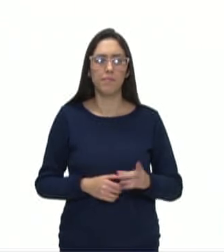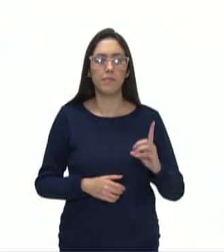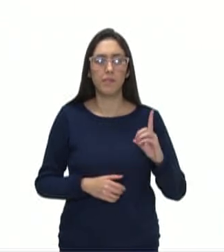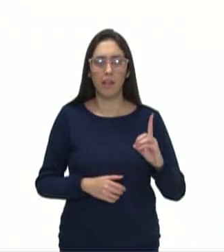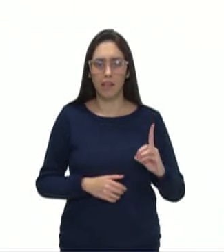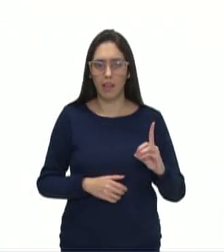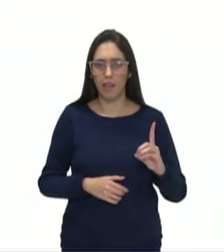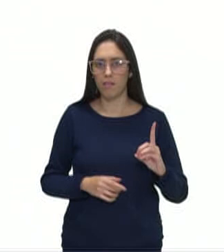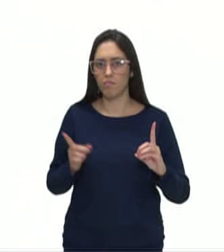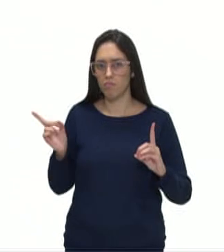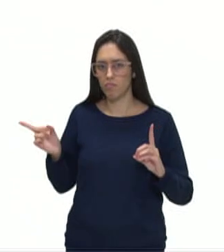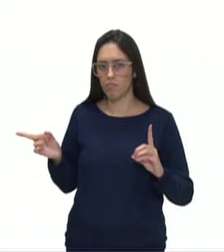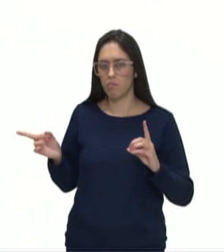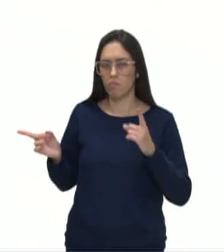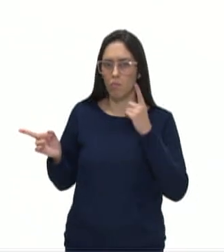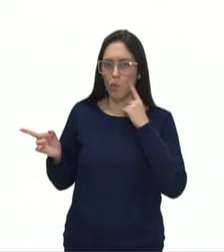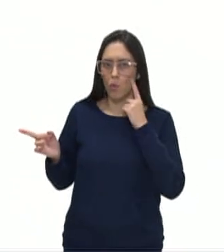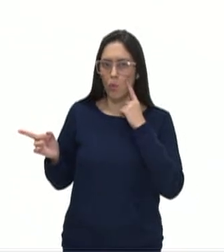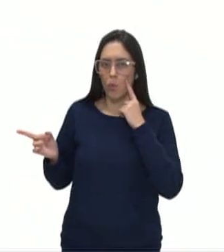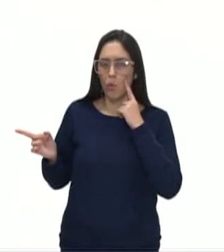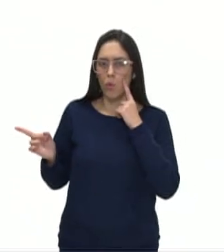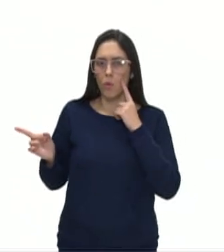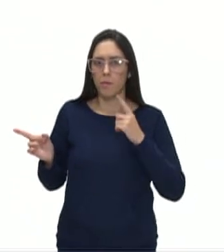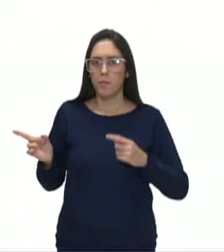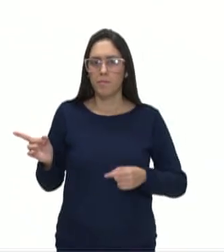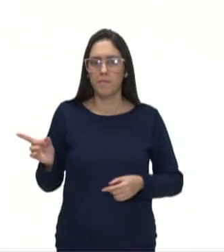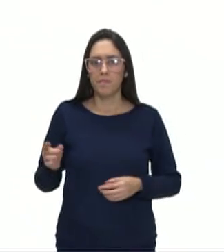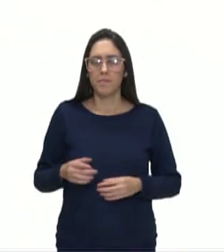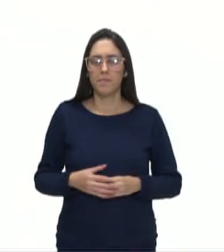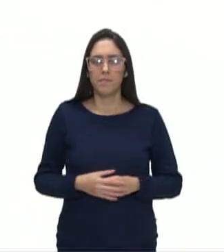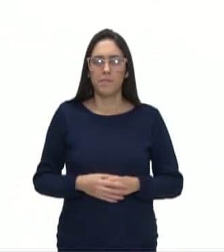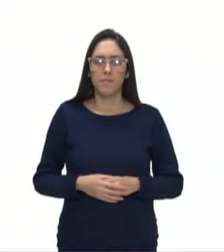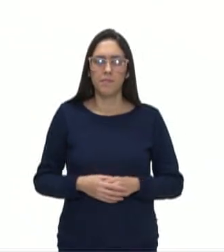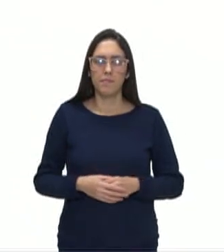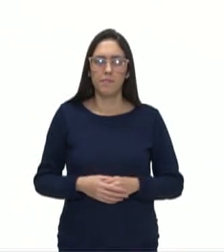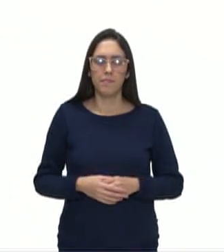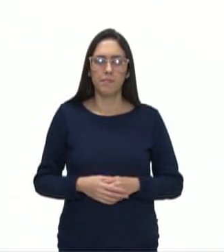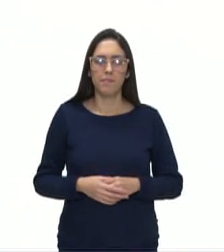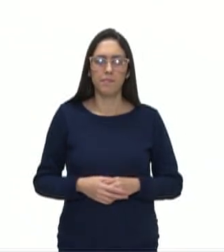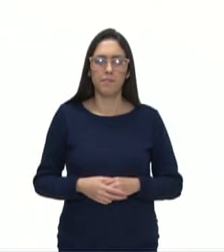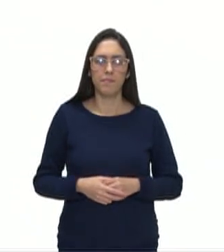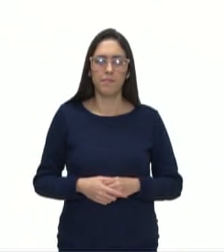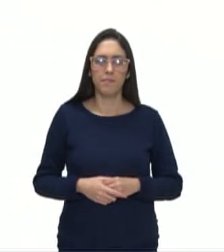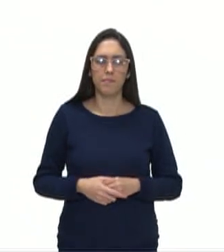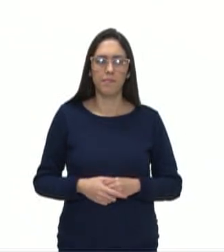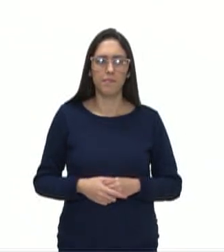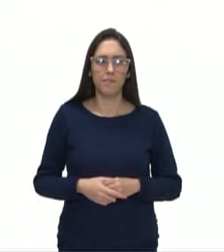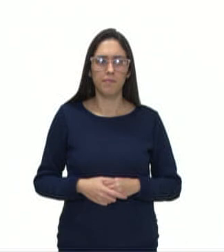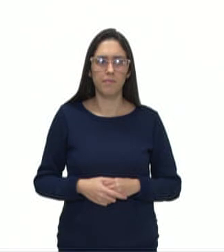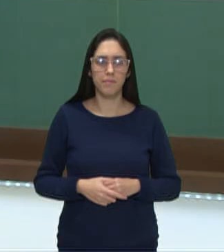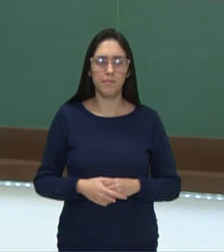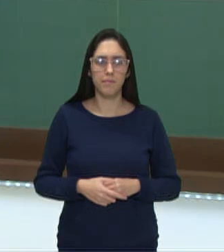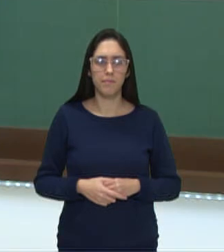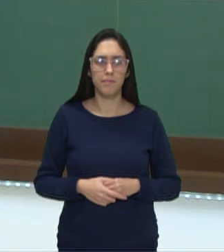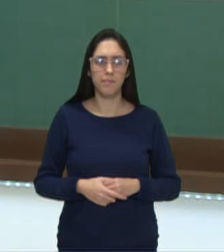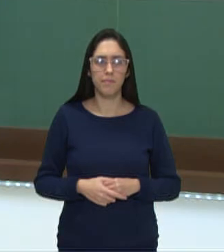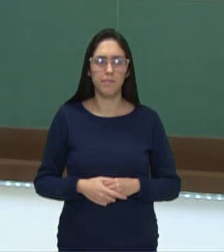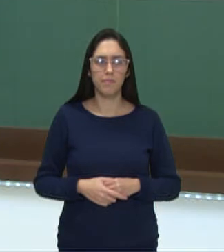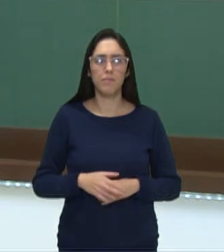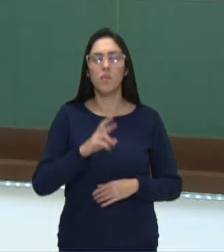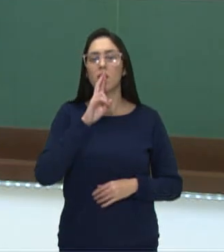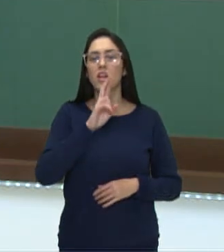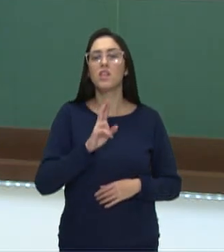Para, espaço, guacamole, solo necessitamos espaço, aguacate com os demais ingredientes. Olha